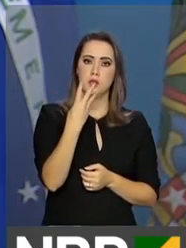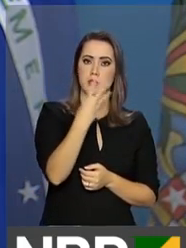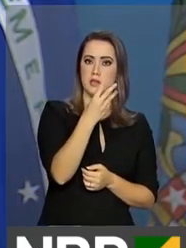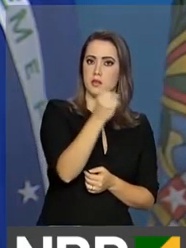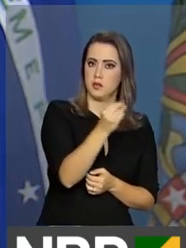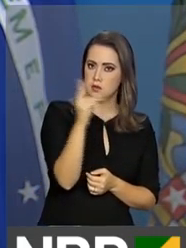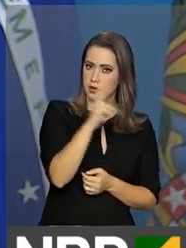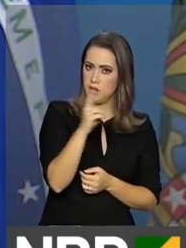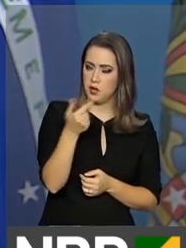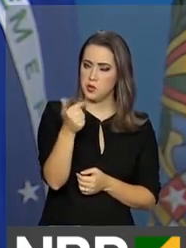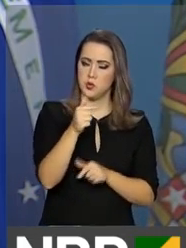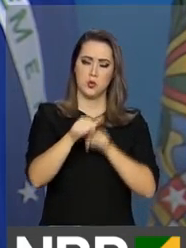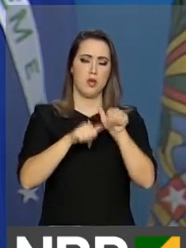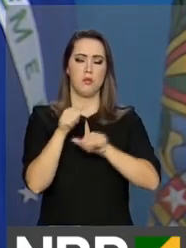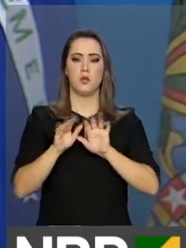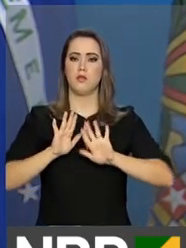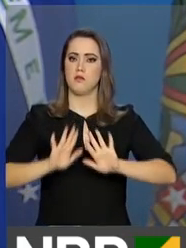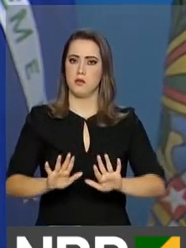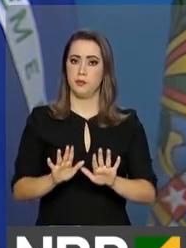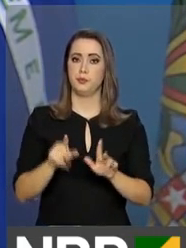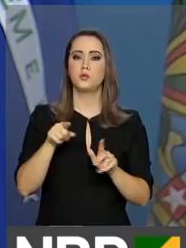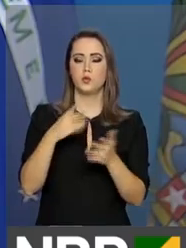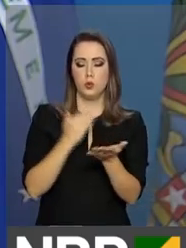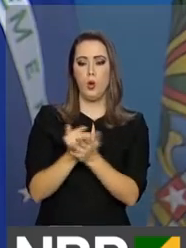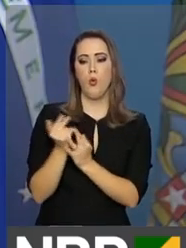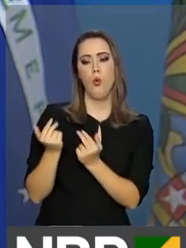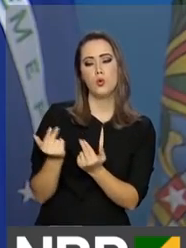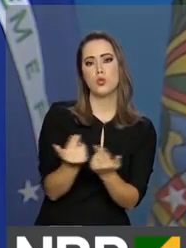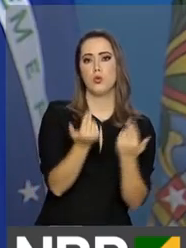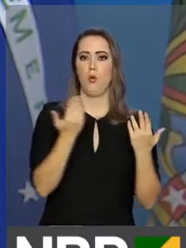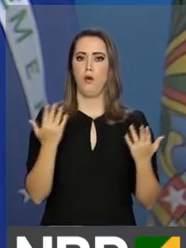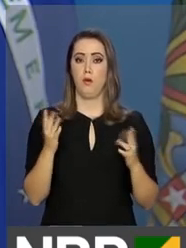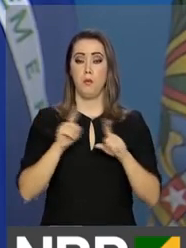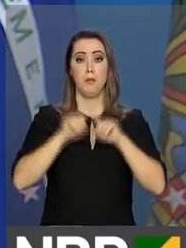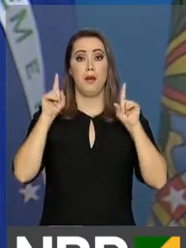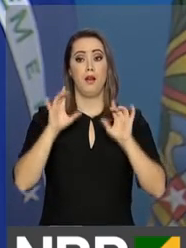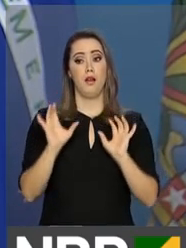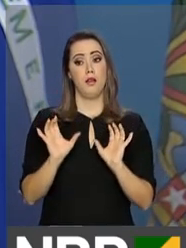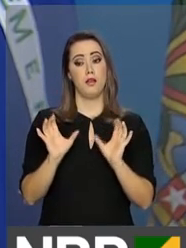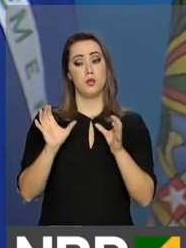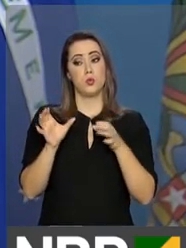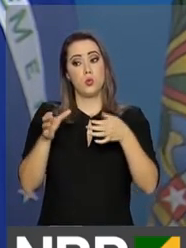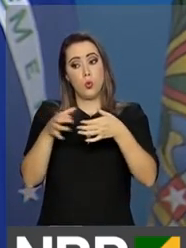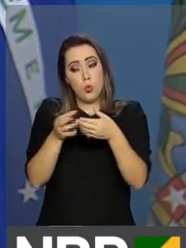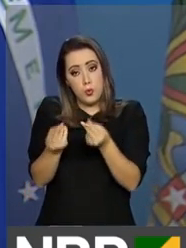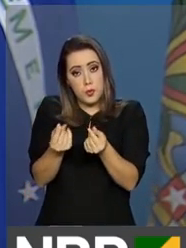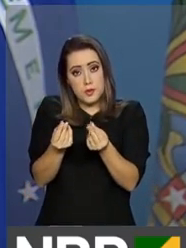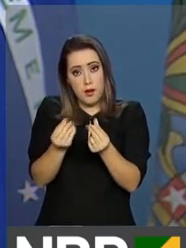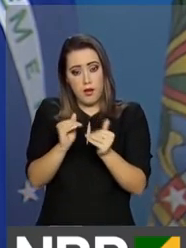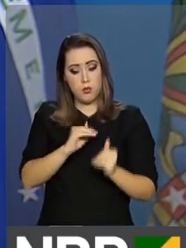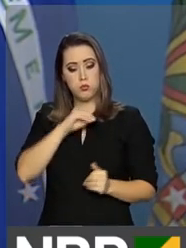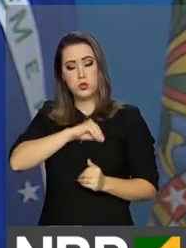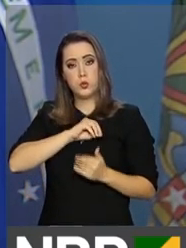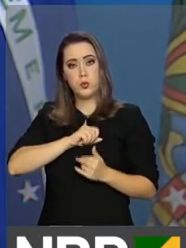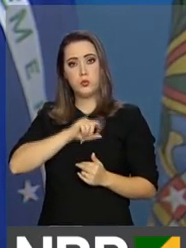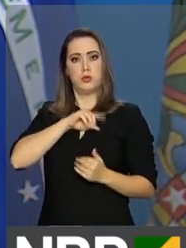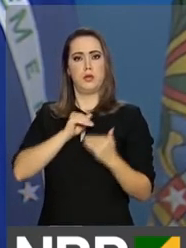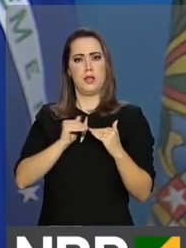porque continuarão a ganhar tal como percebem no serviço público. Os que excederem este limite, quem